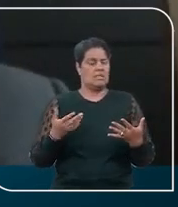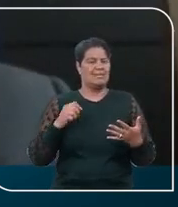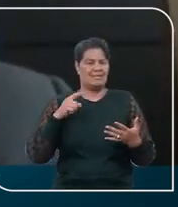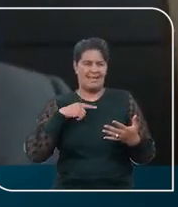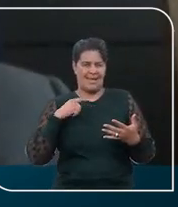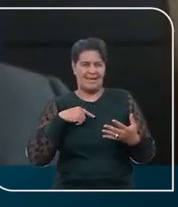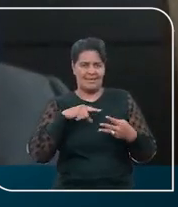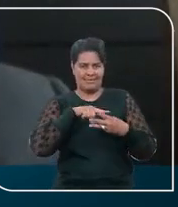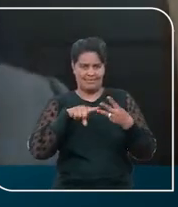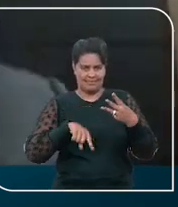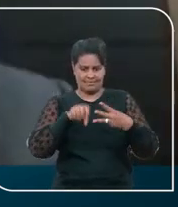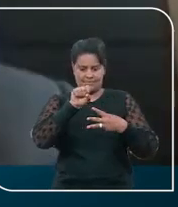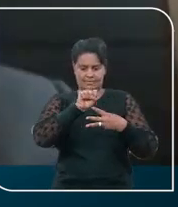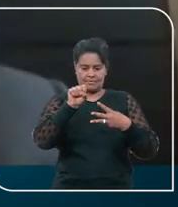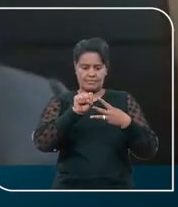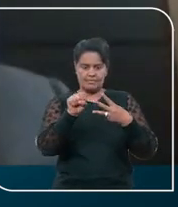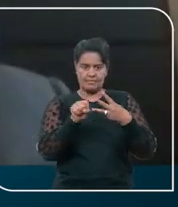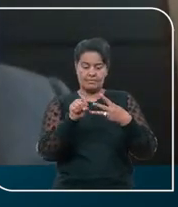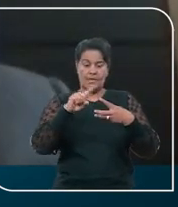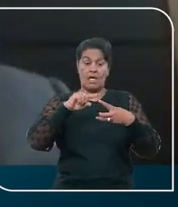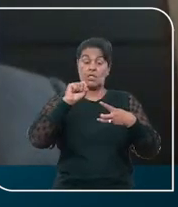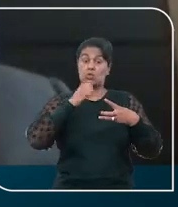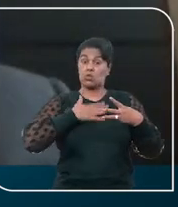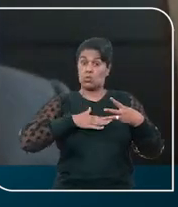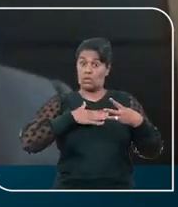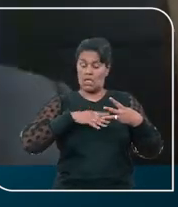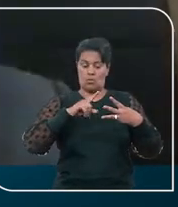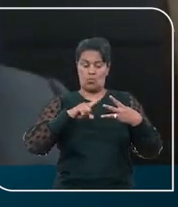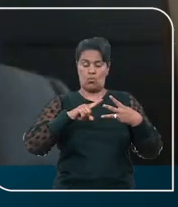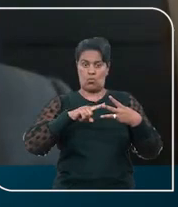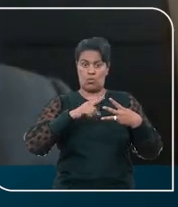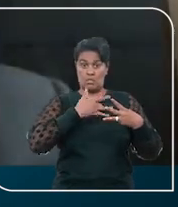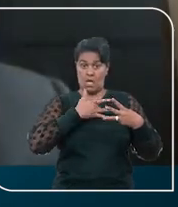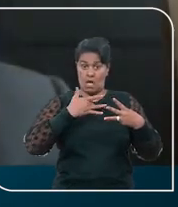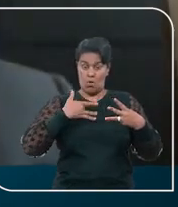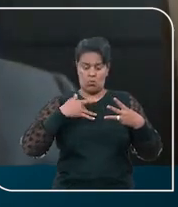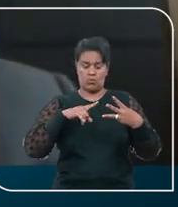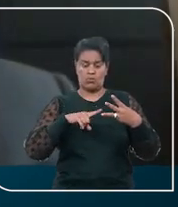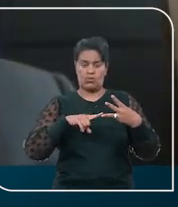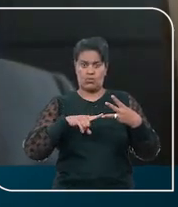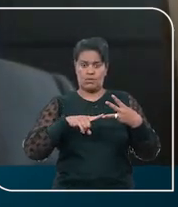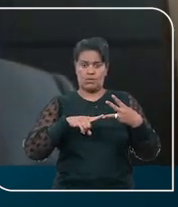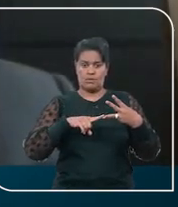condôminos, que seriam sossego, a saúde, tá?